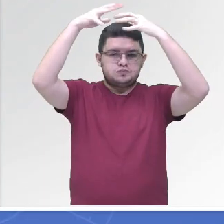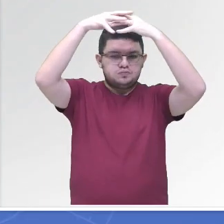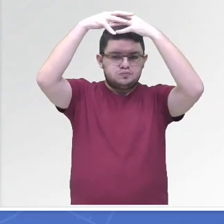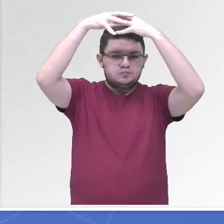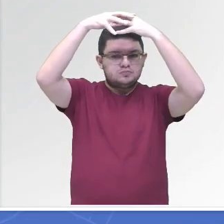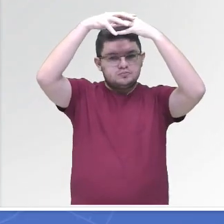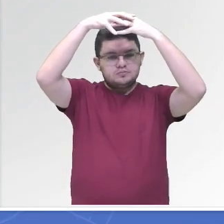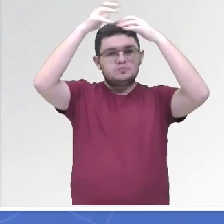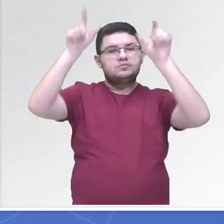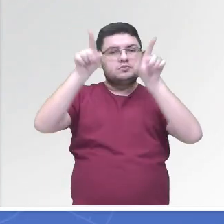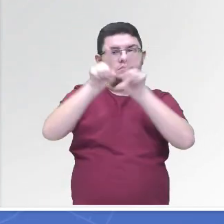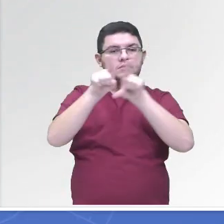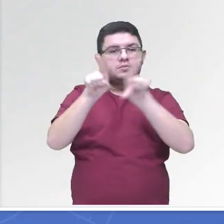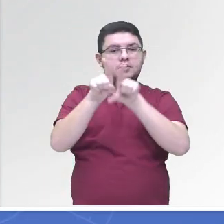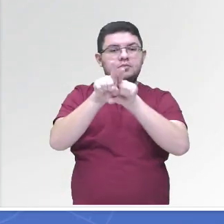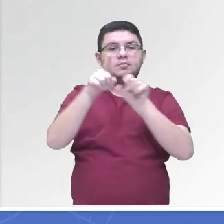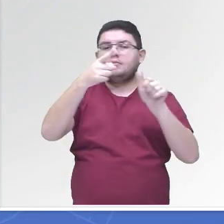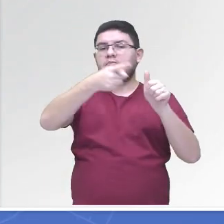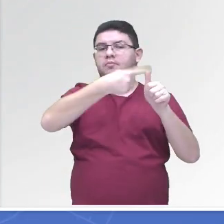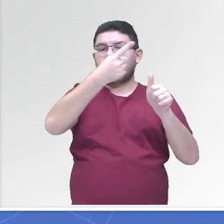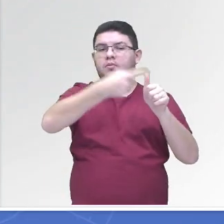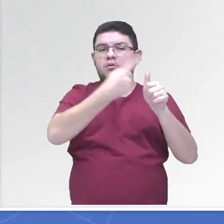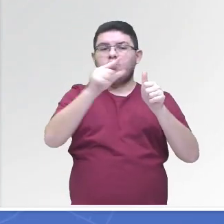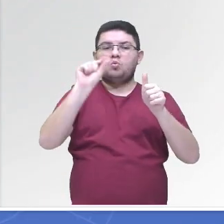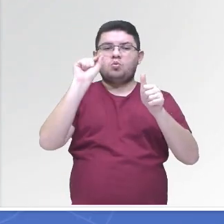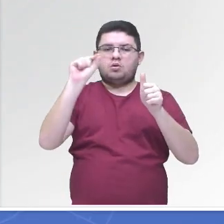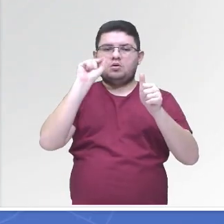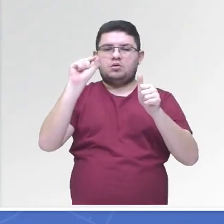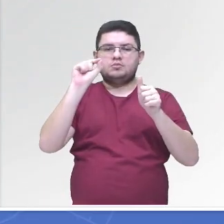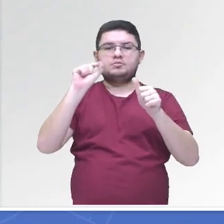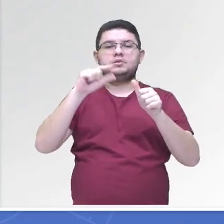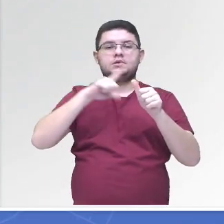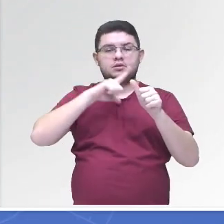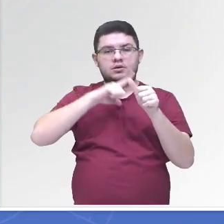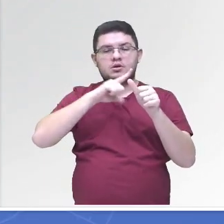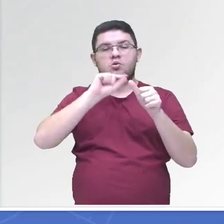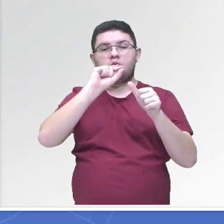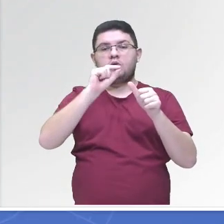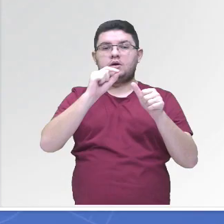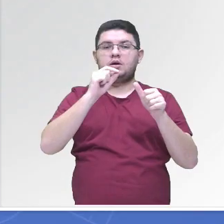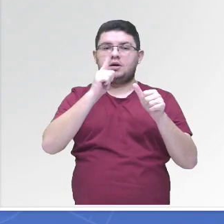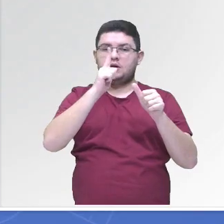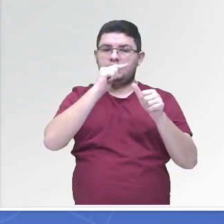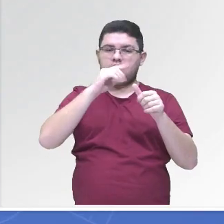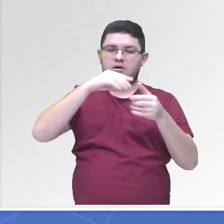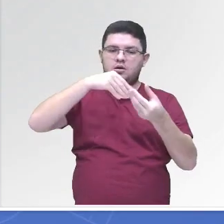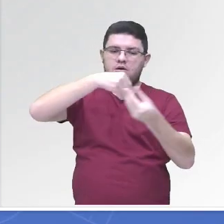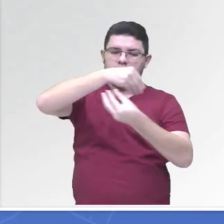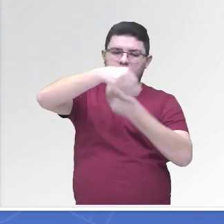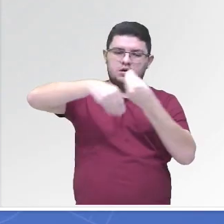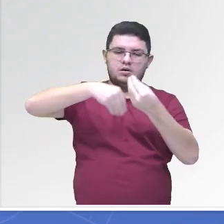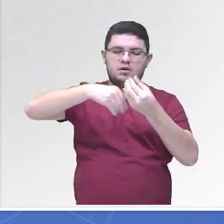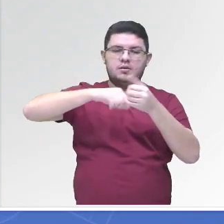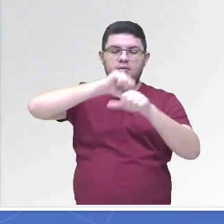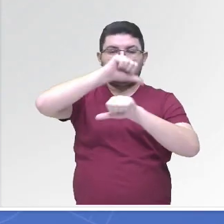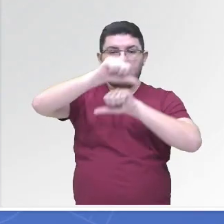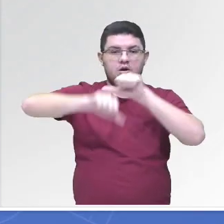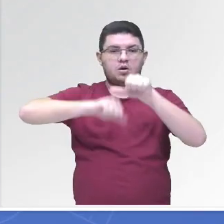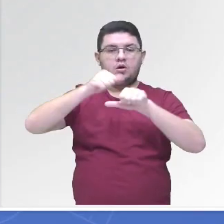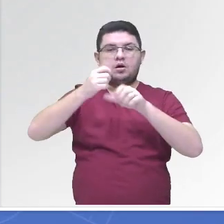água, onde primeiro ocorre a passagem do líquido para o gasoso e em seguida